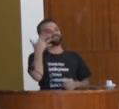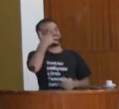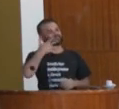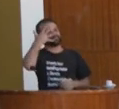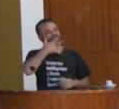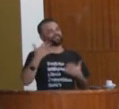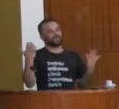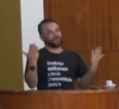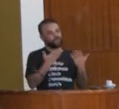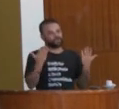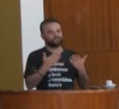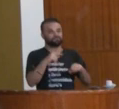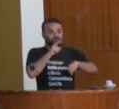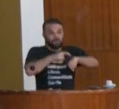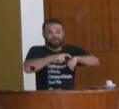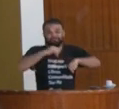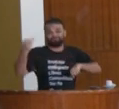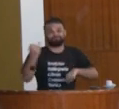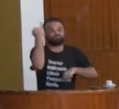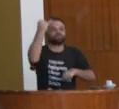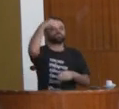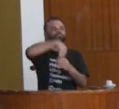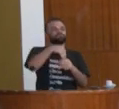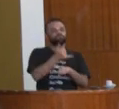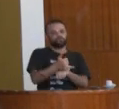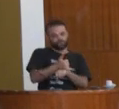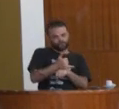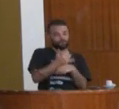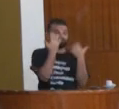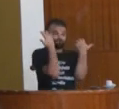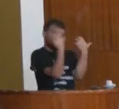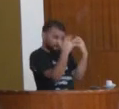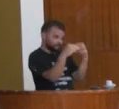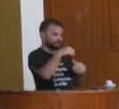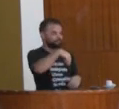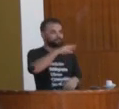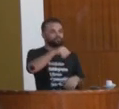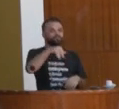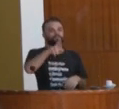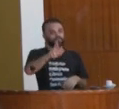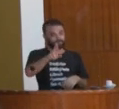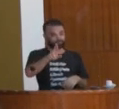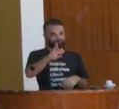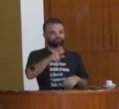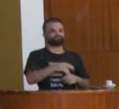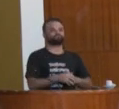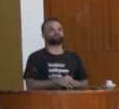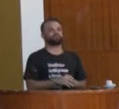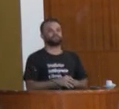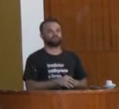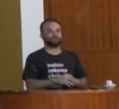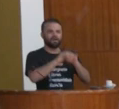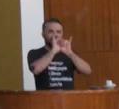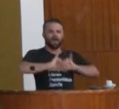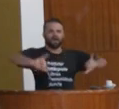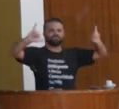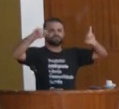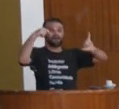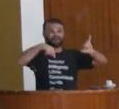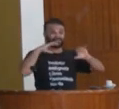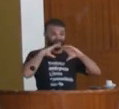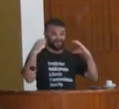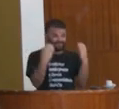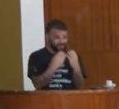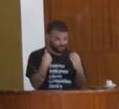para a nossa cidade, parabenizar mais uma vez a você por esse trabalho e dizer, essa casa, sim,